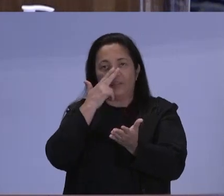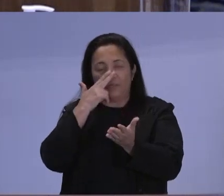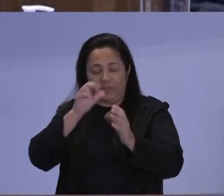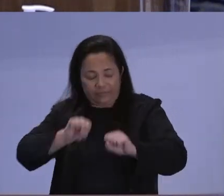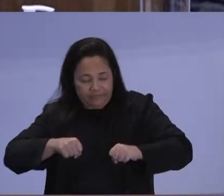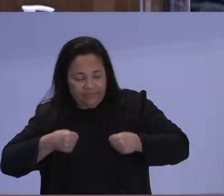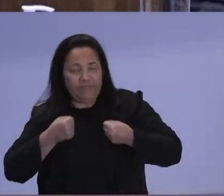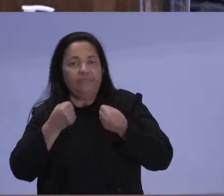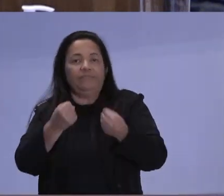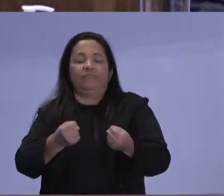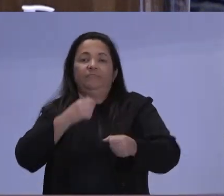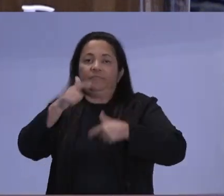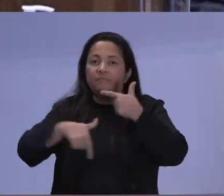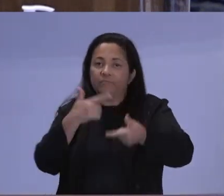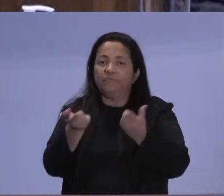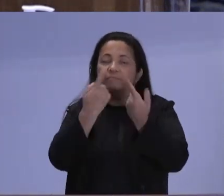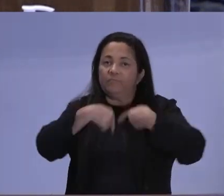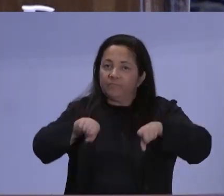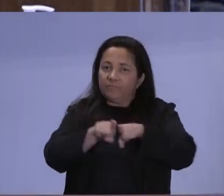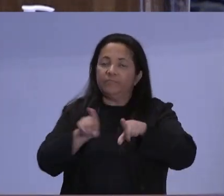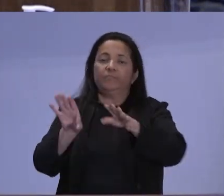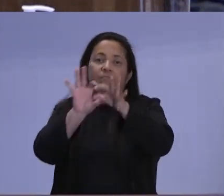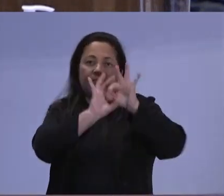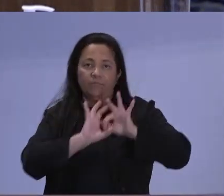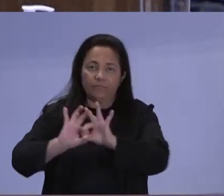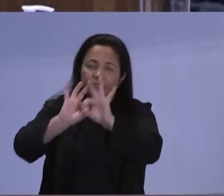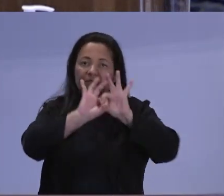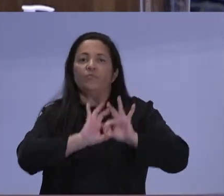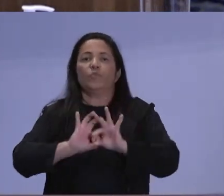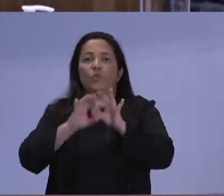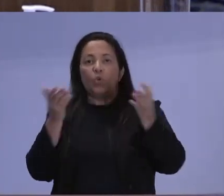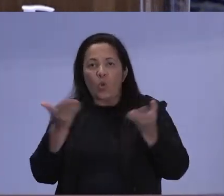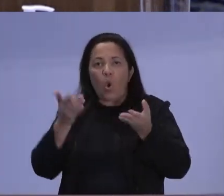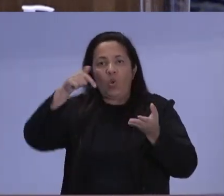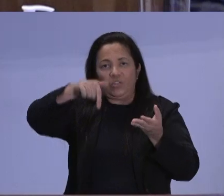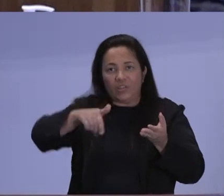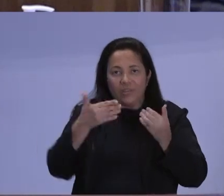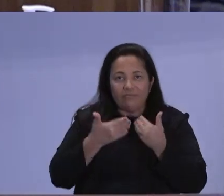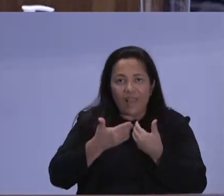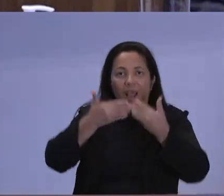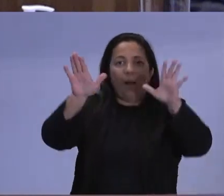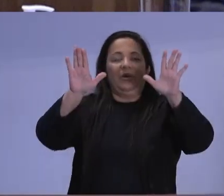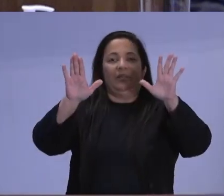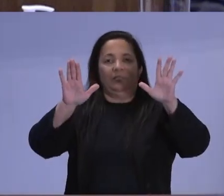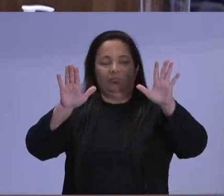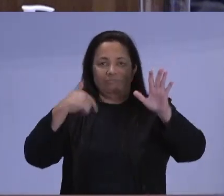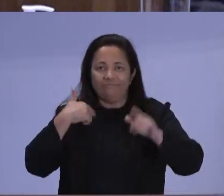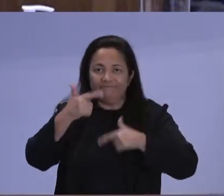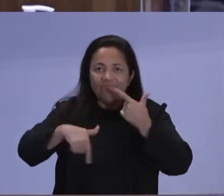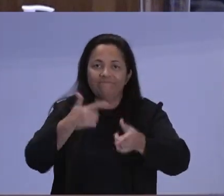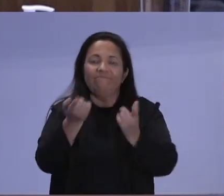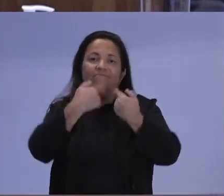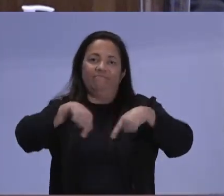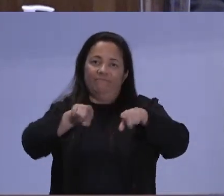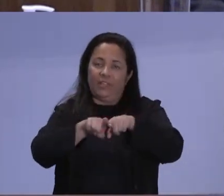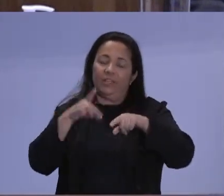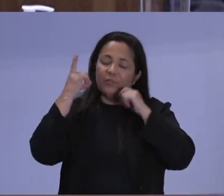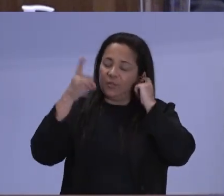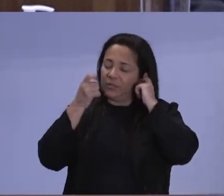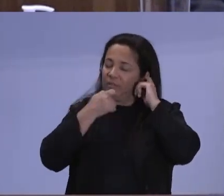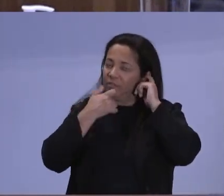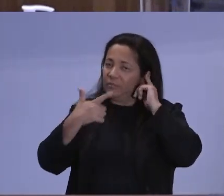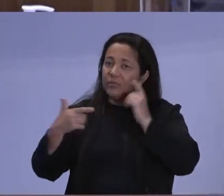essa dedicação, essa união, né? Essa abertura que o deputado sempre nos dá. E vamos seguir adiante.